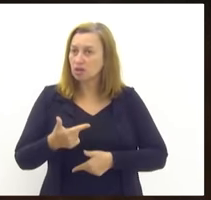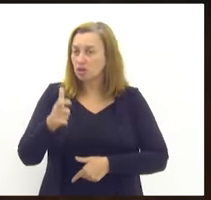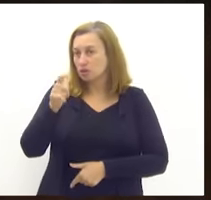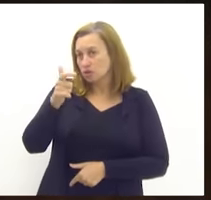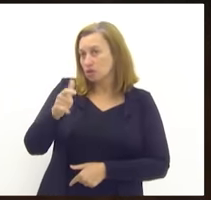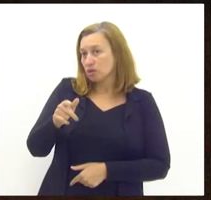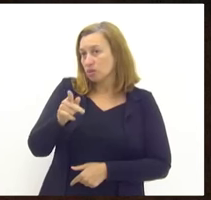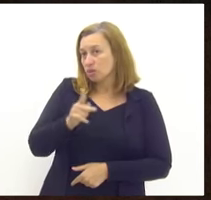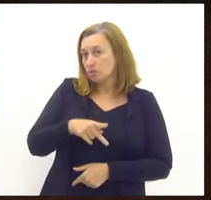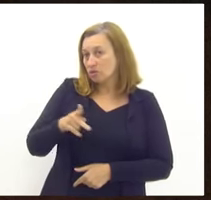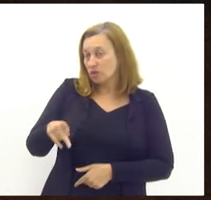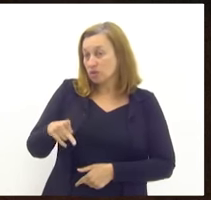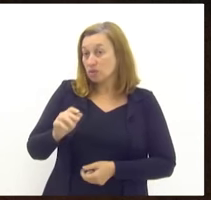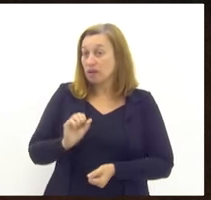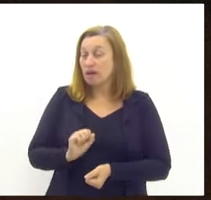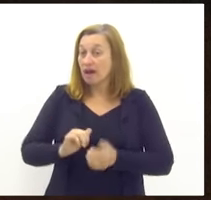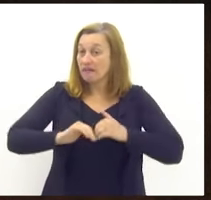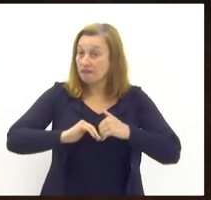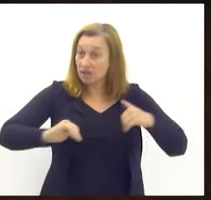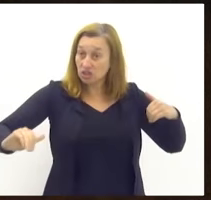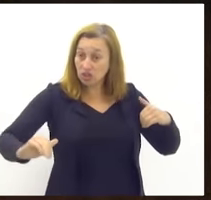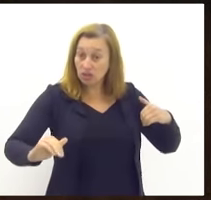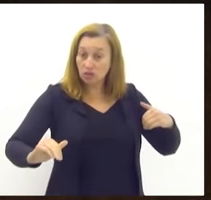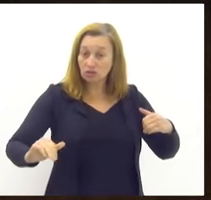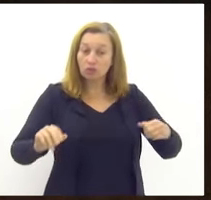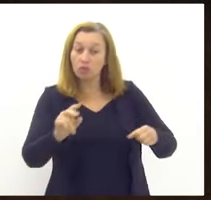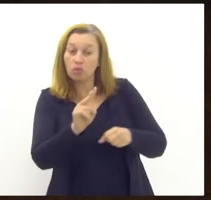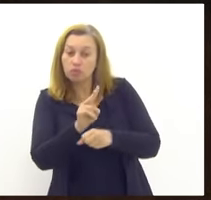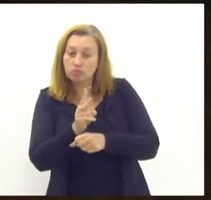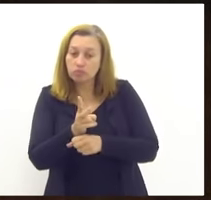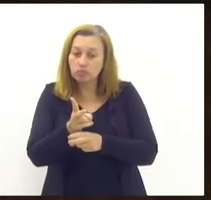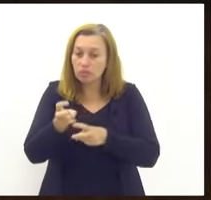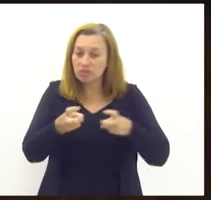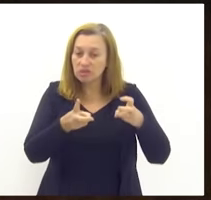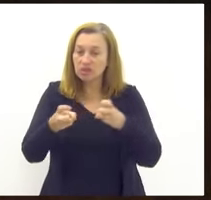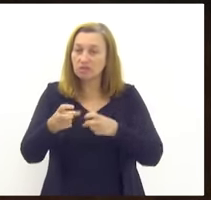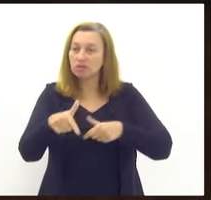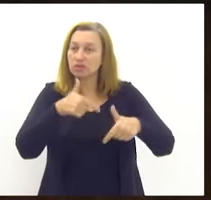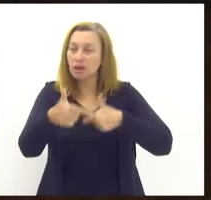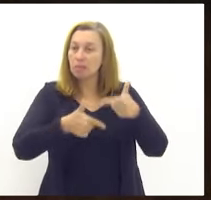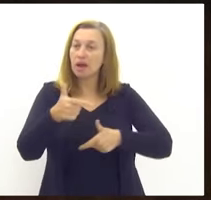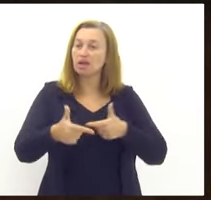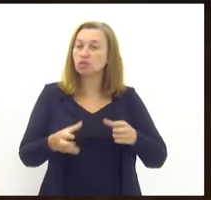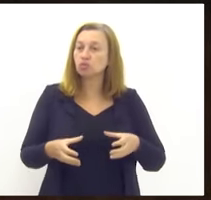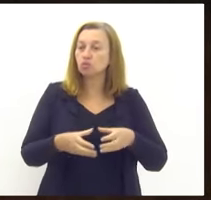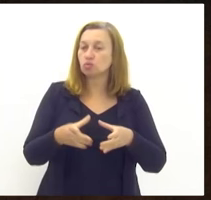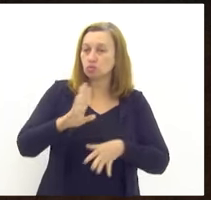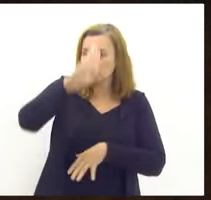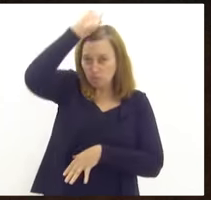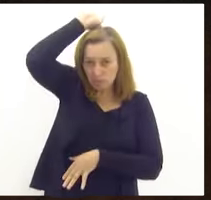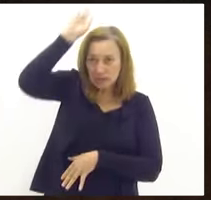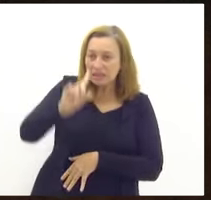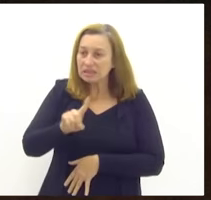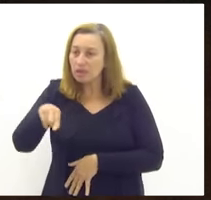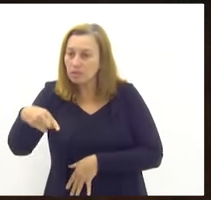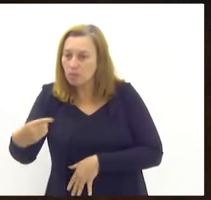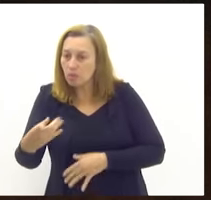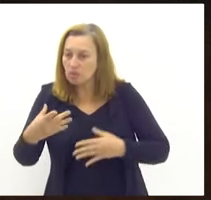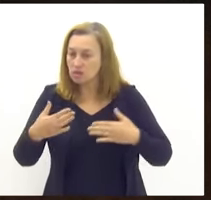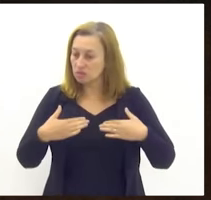licenciada ficaram acompanhando o trabalho dos corpos do do corpo de bombeiro e após eh o corpo